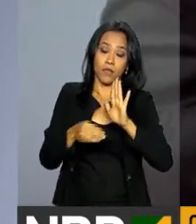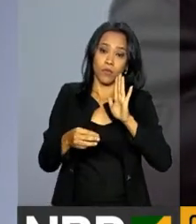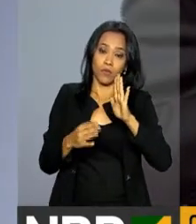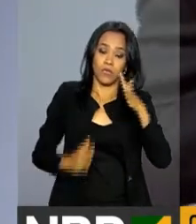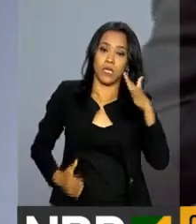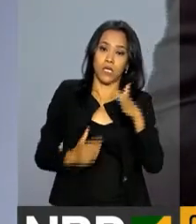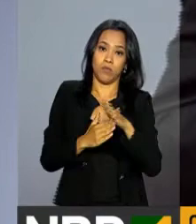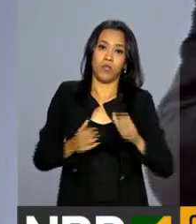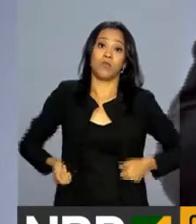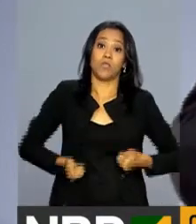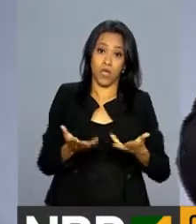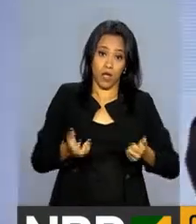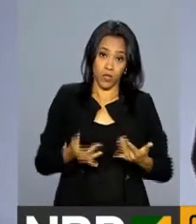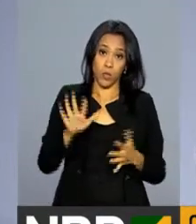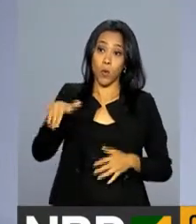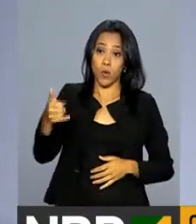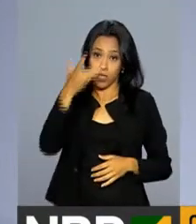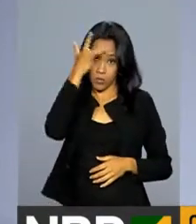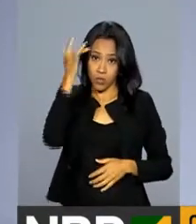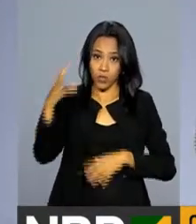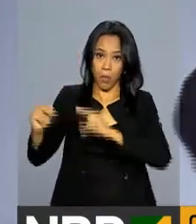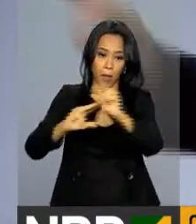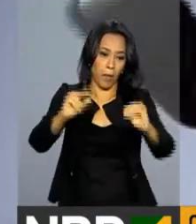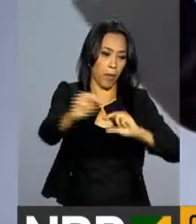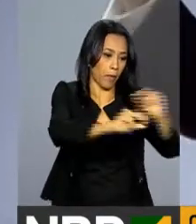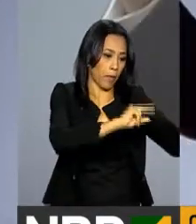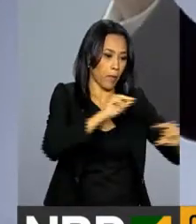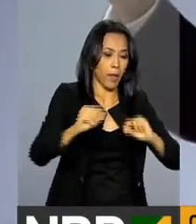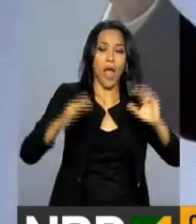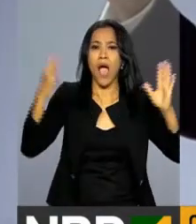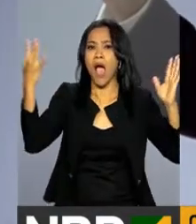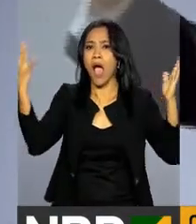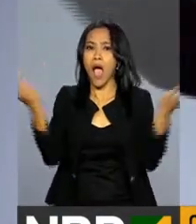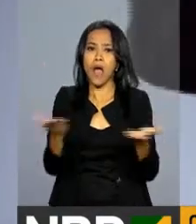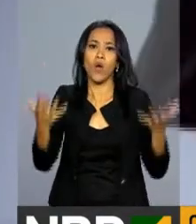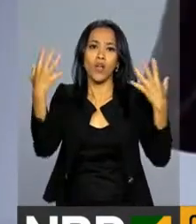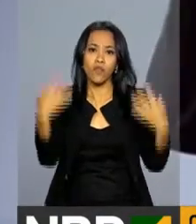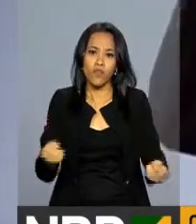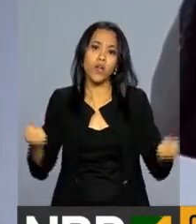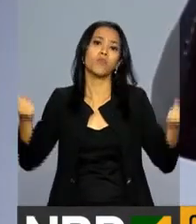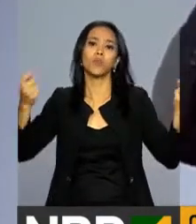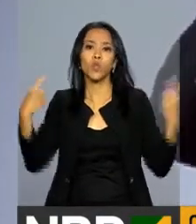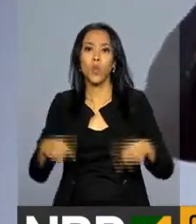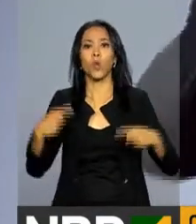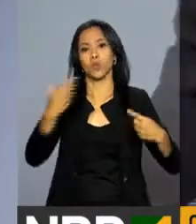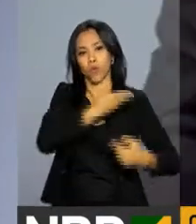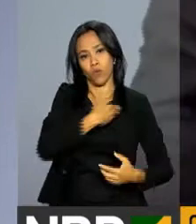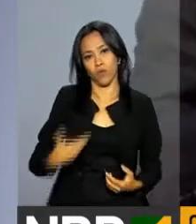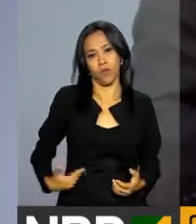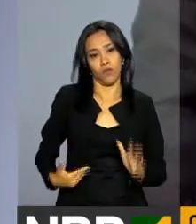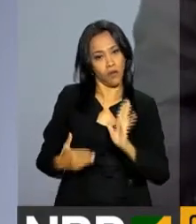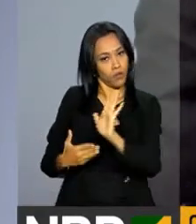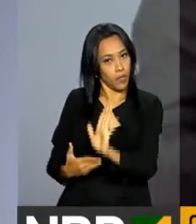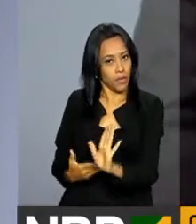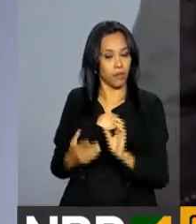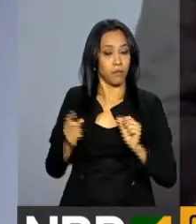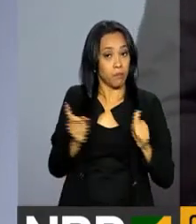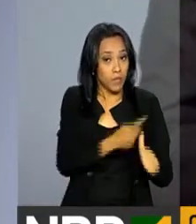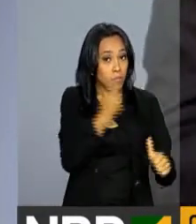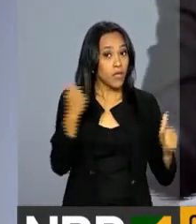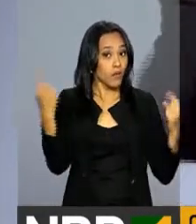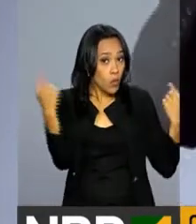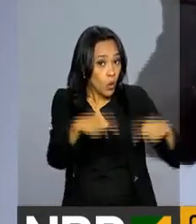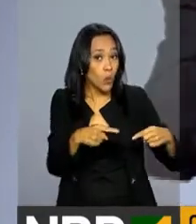quando as pessoas dizem ah sim bom agora nós vamos combater o governo então tem que combater as seguintes testes primeiro